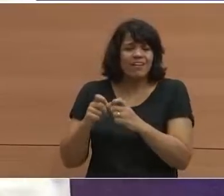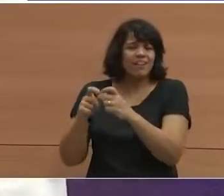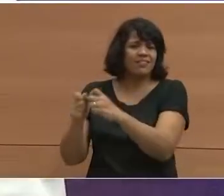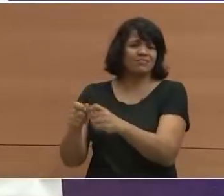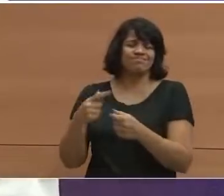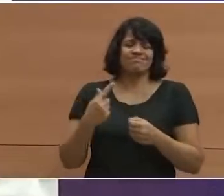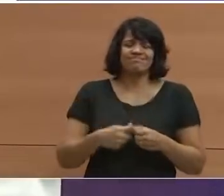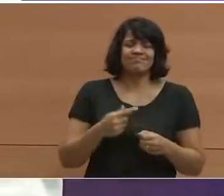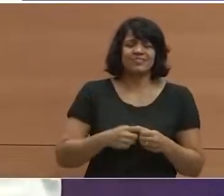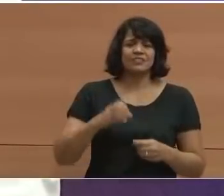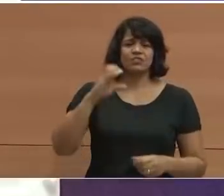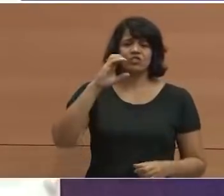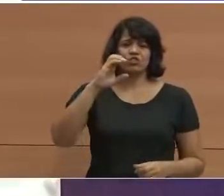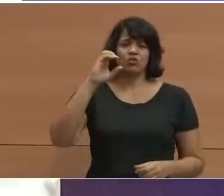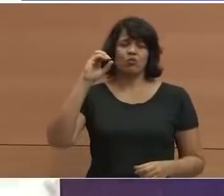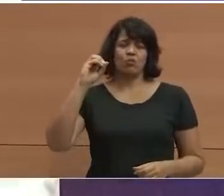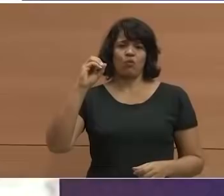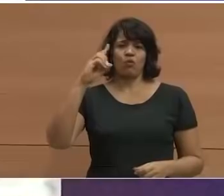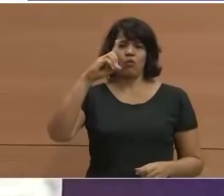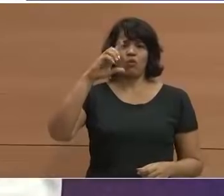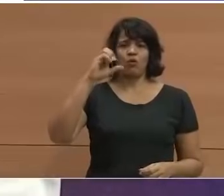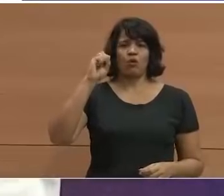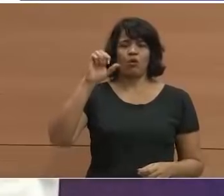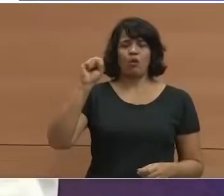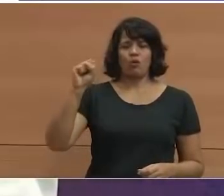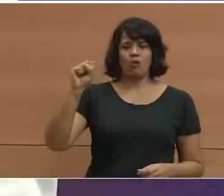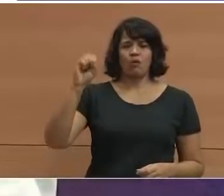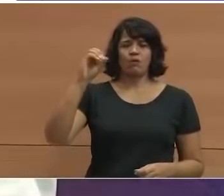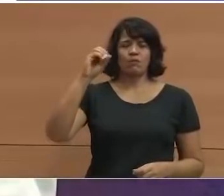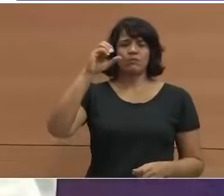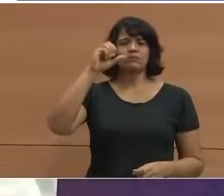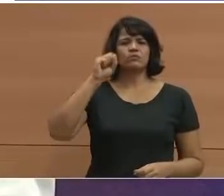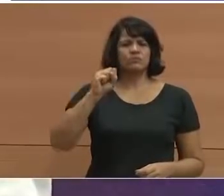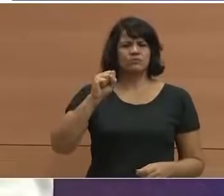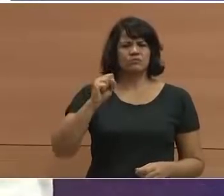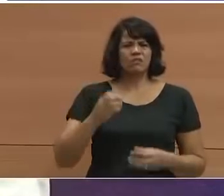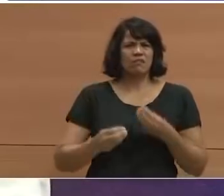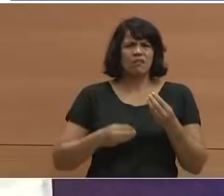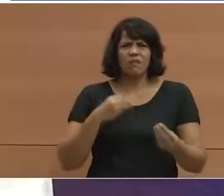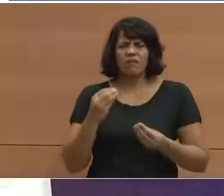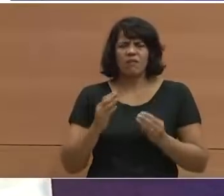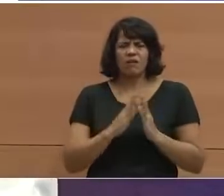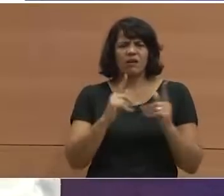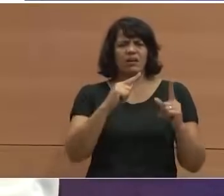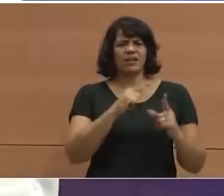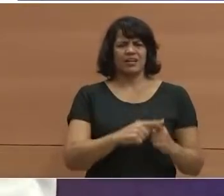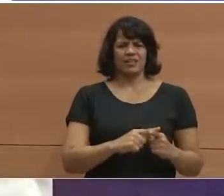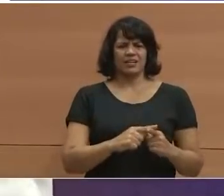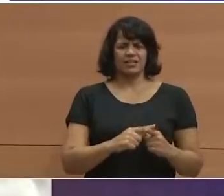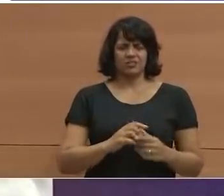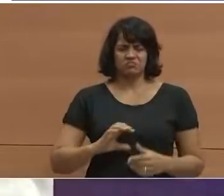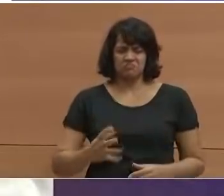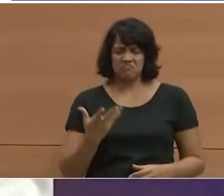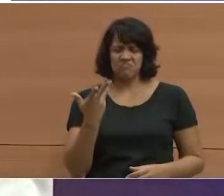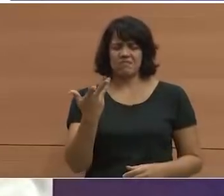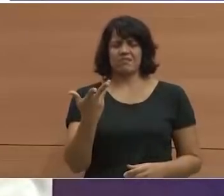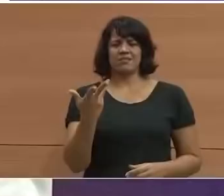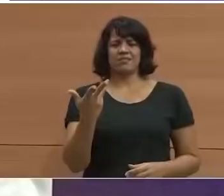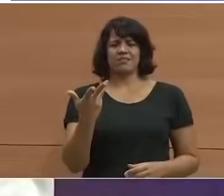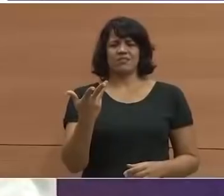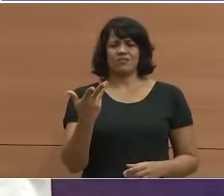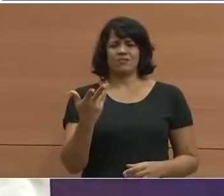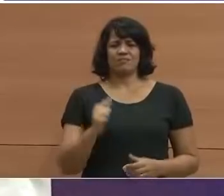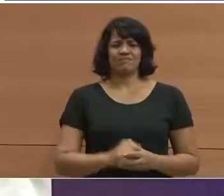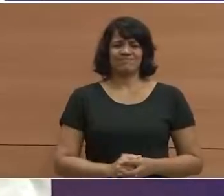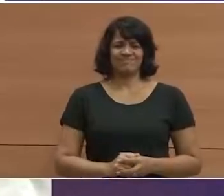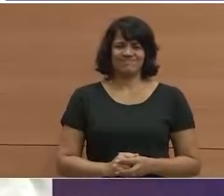E como a igreja em Colossos se levantou? Por meio de uma pessoa que ele aperfeiçoou